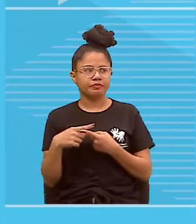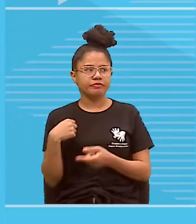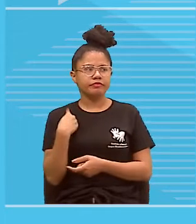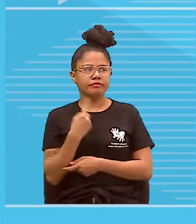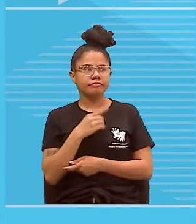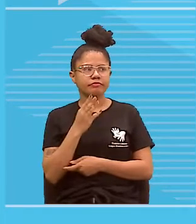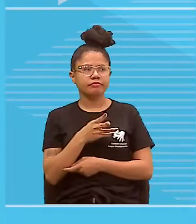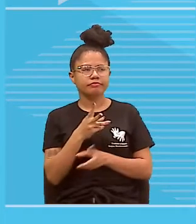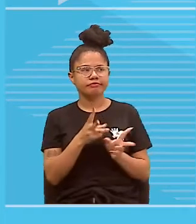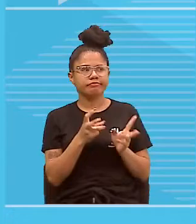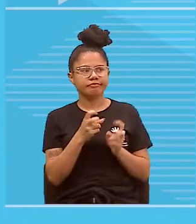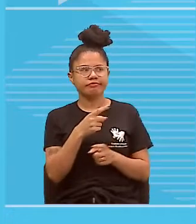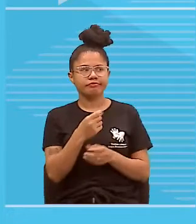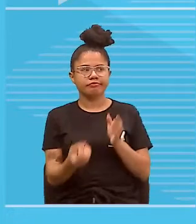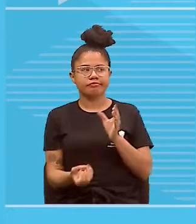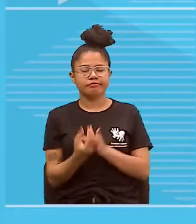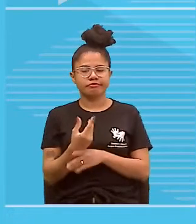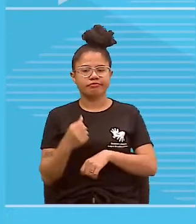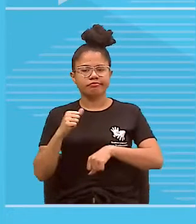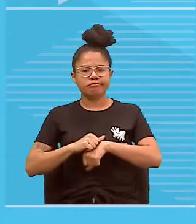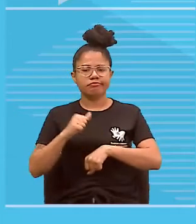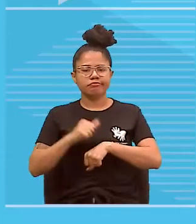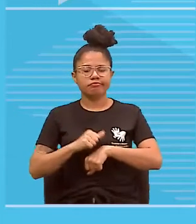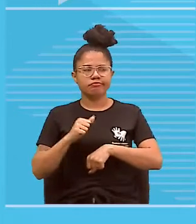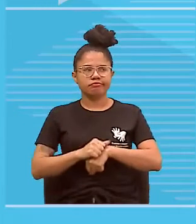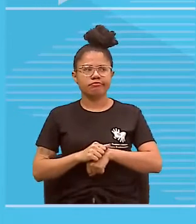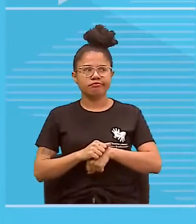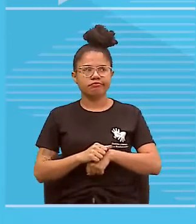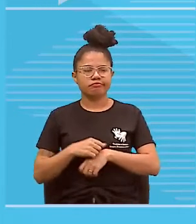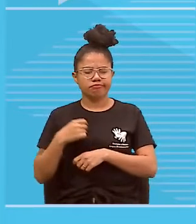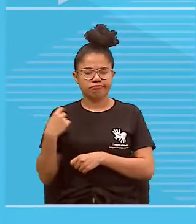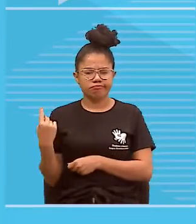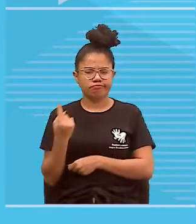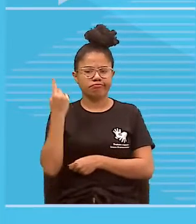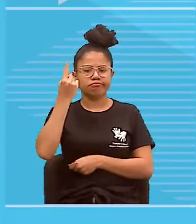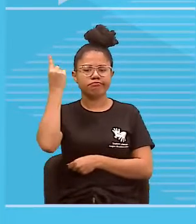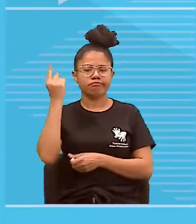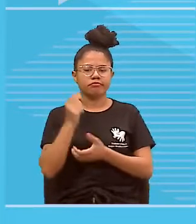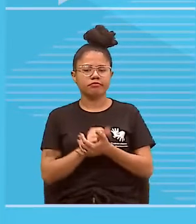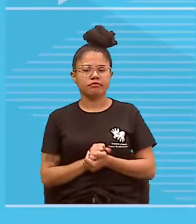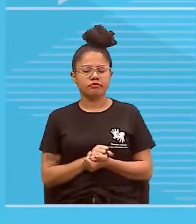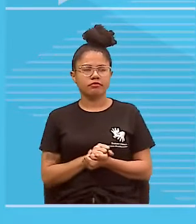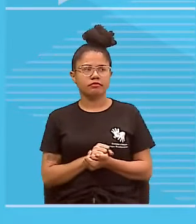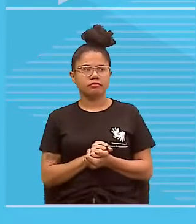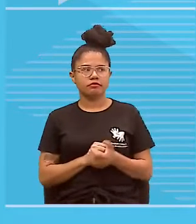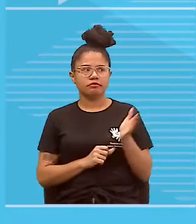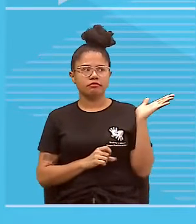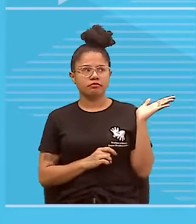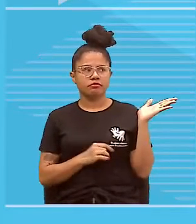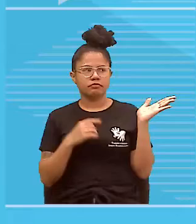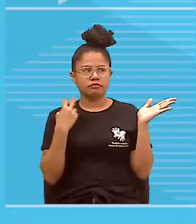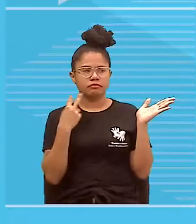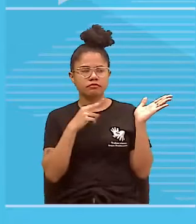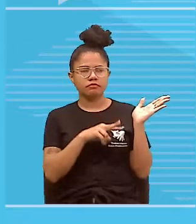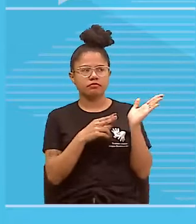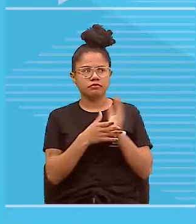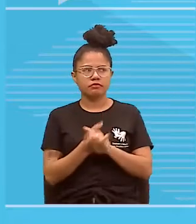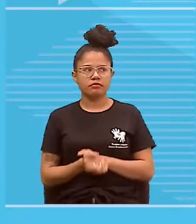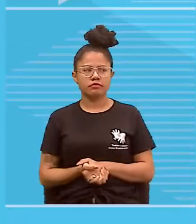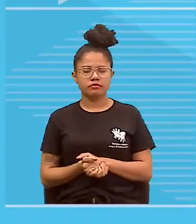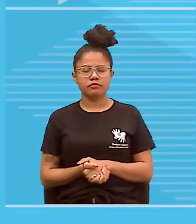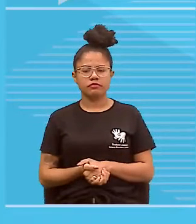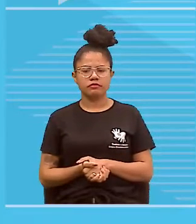que houve o surgimento dessas rochas sedimentares né Tá vendo aqui nessa faixinha amarela mais à esquerda né Essas rochas